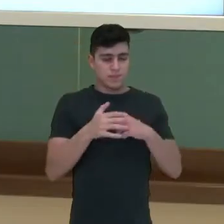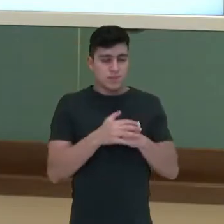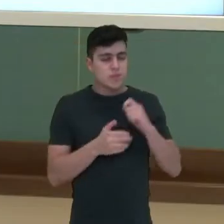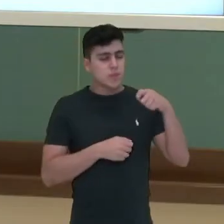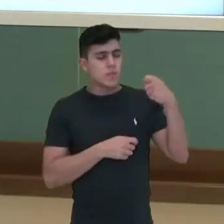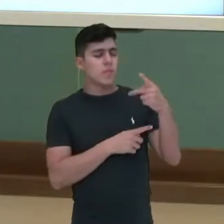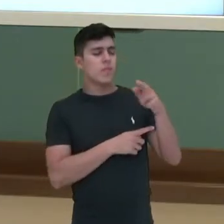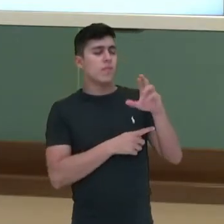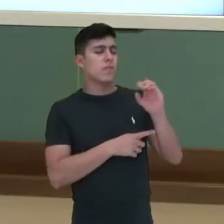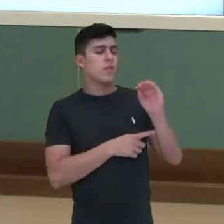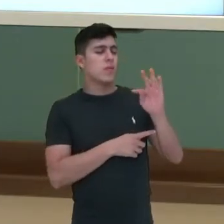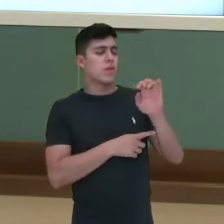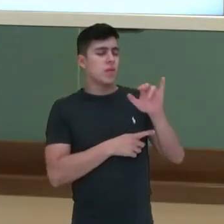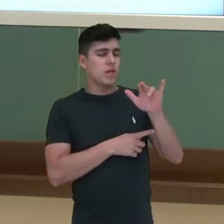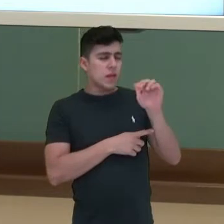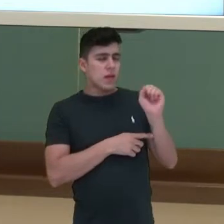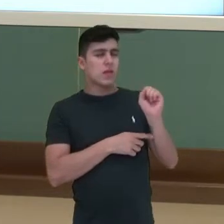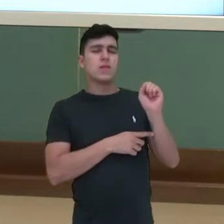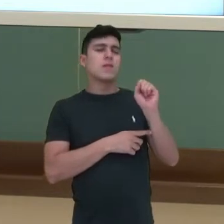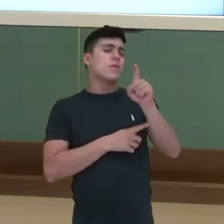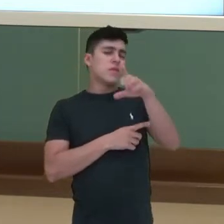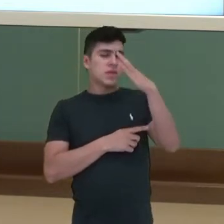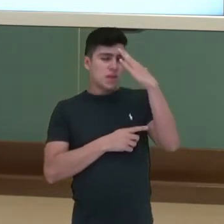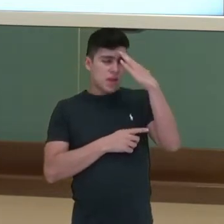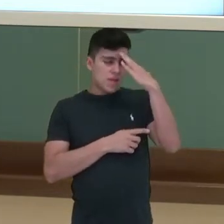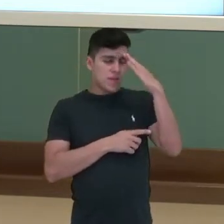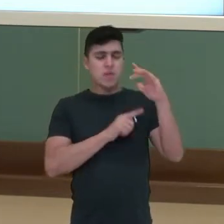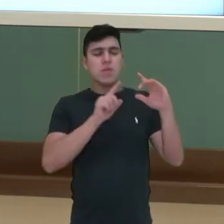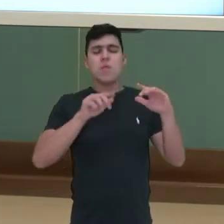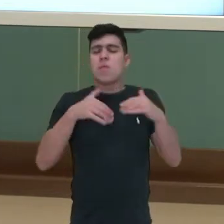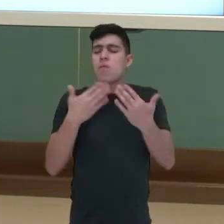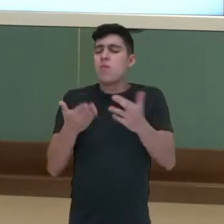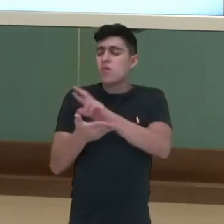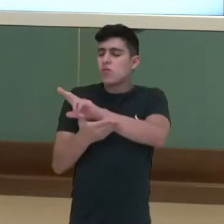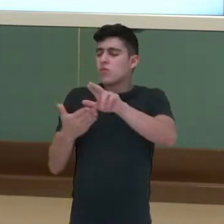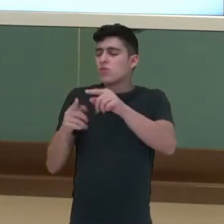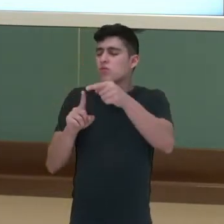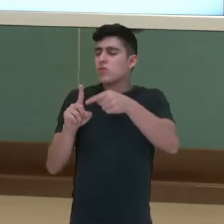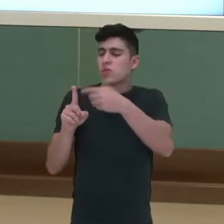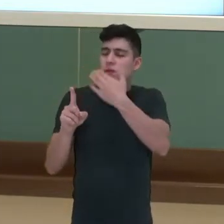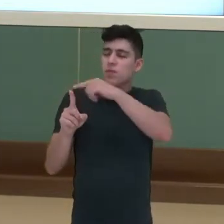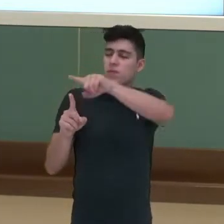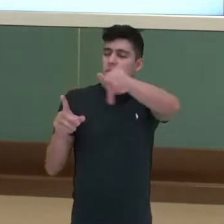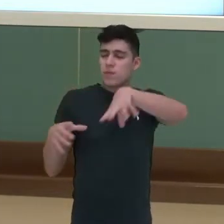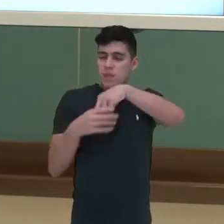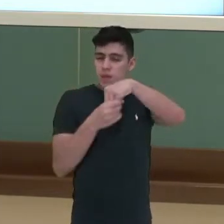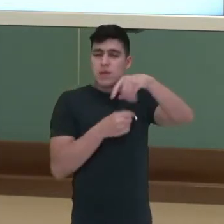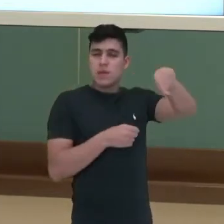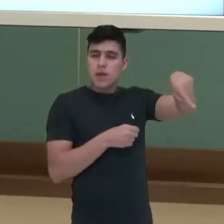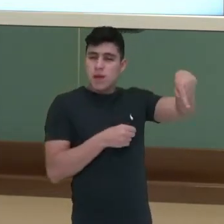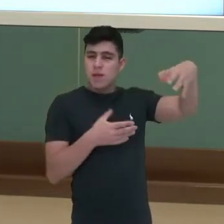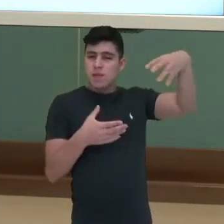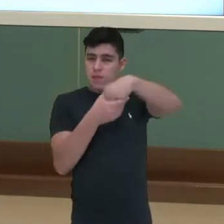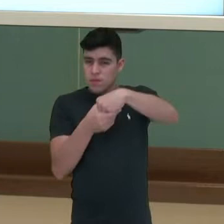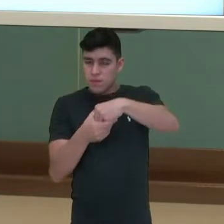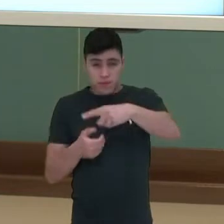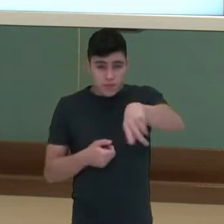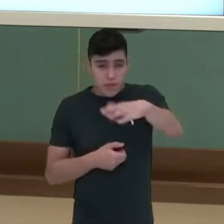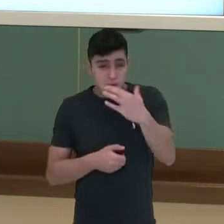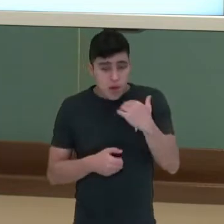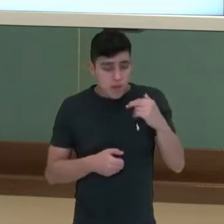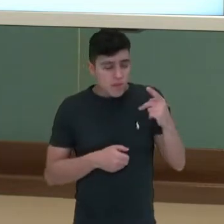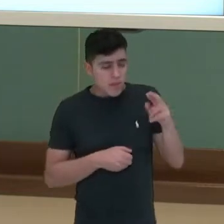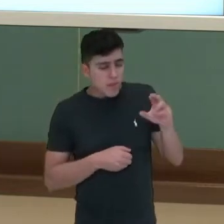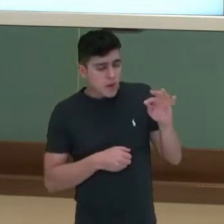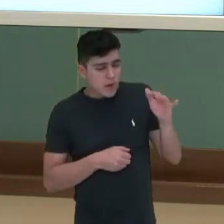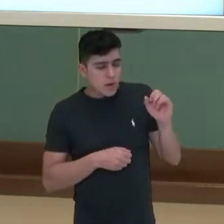em proteína, você sabe quais alimentos contêm esse nutriente? Será que você consome proteínas suficientes